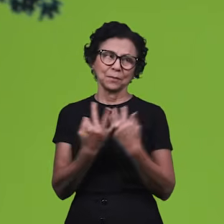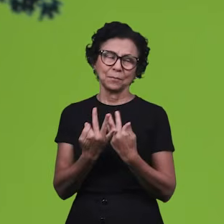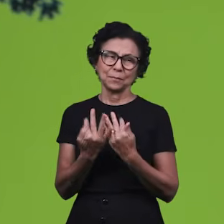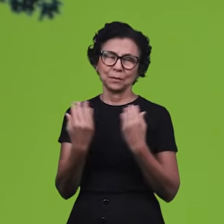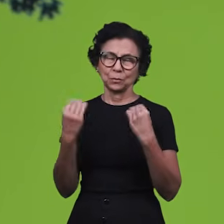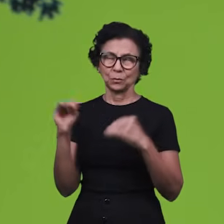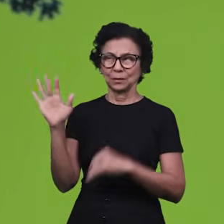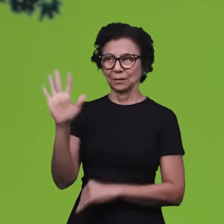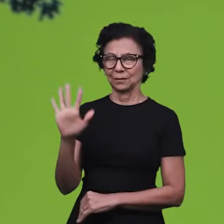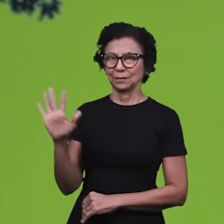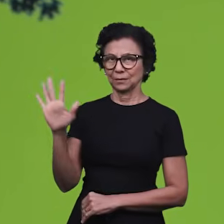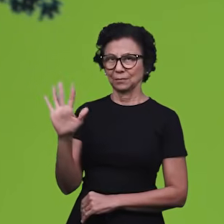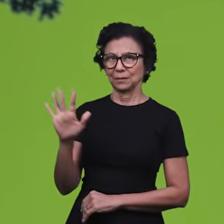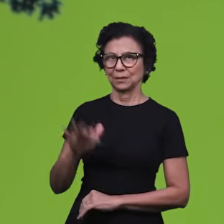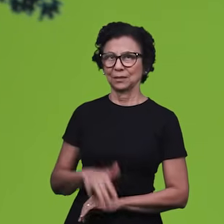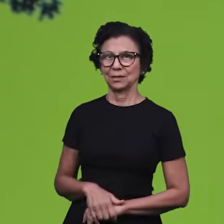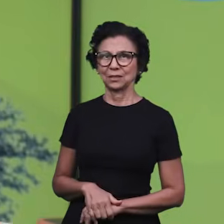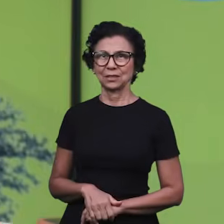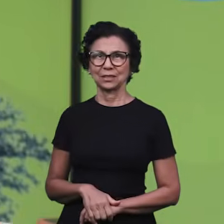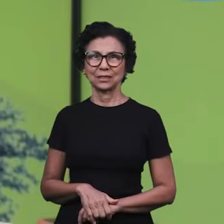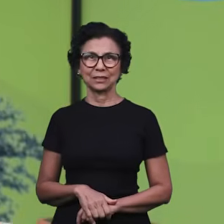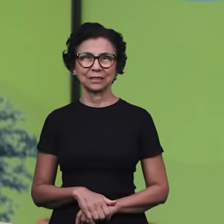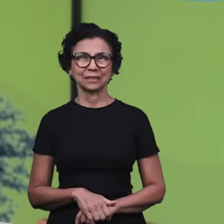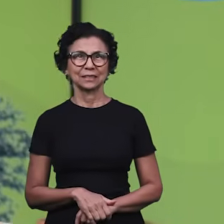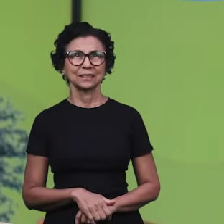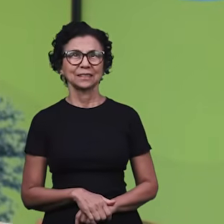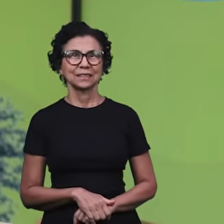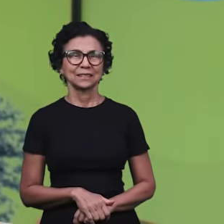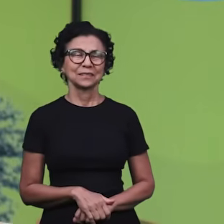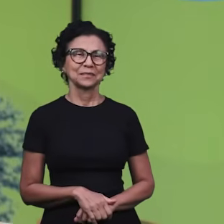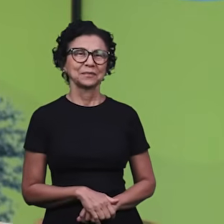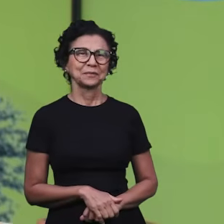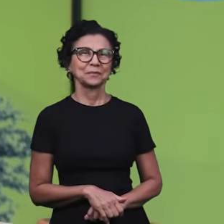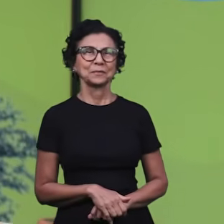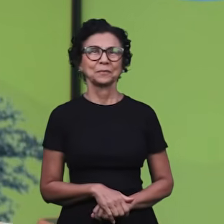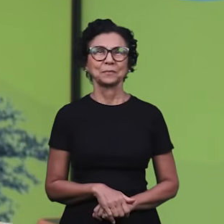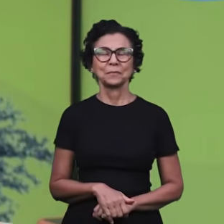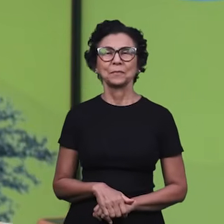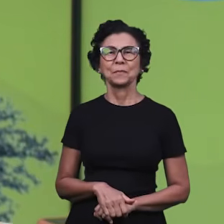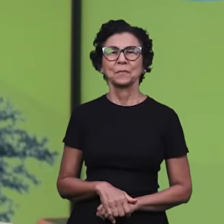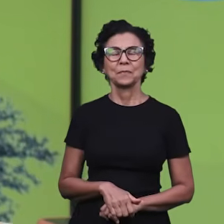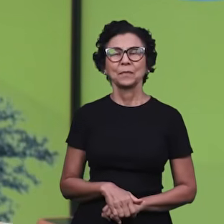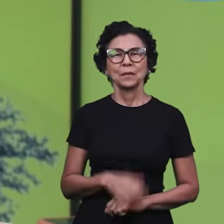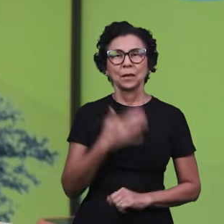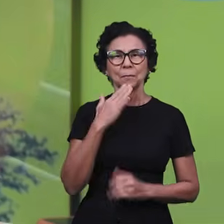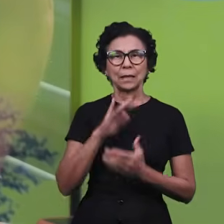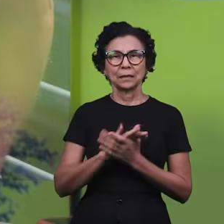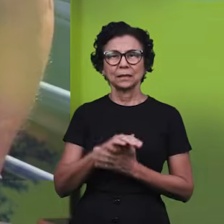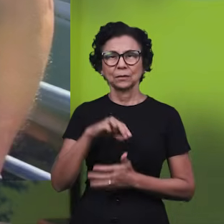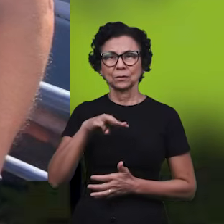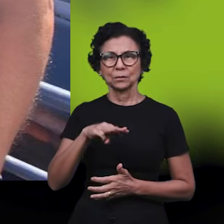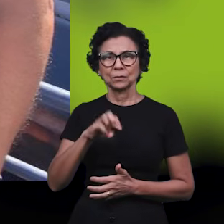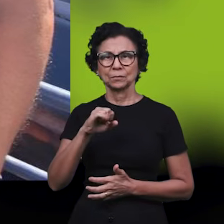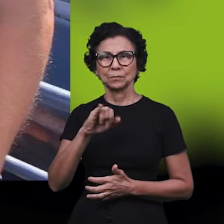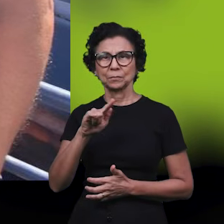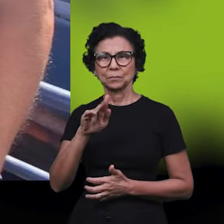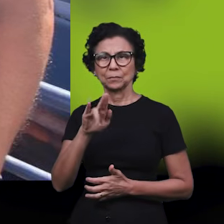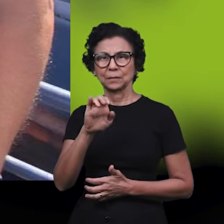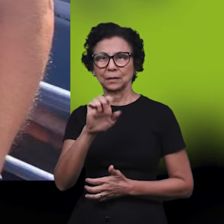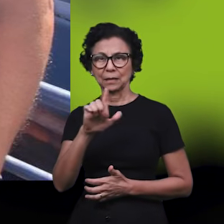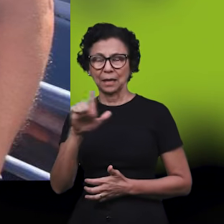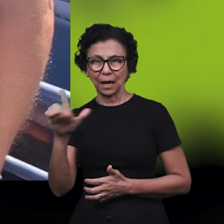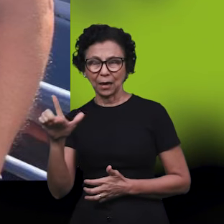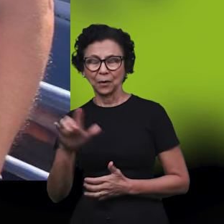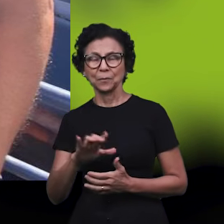vão passando aí para vocês acompanharem. Então, meu esposo é Miguel, nós somos casados há 24